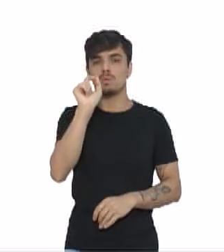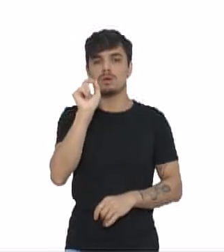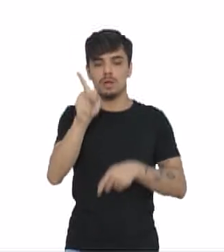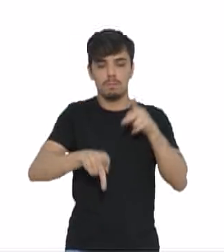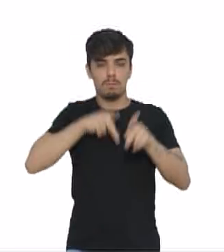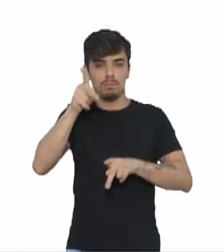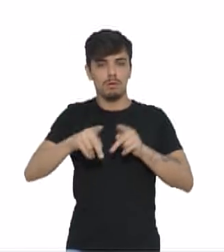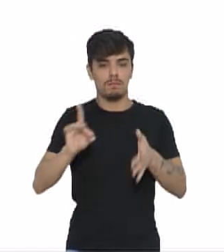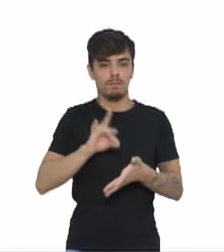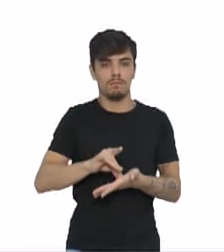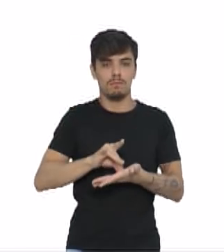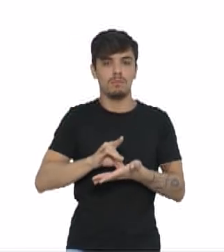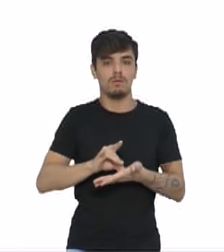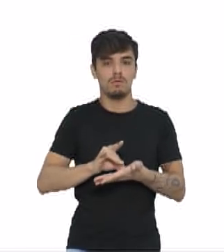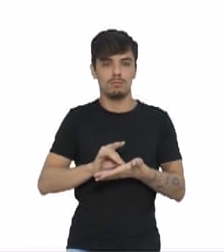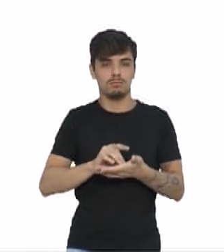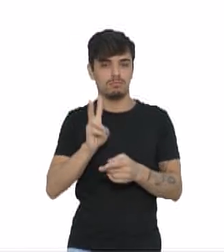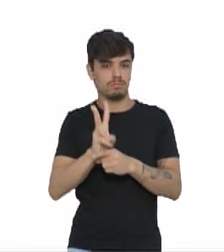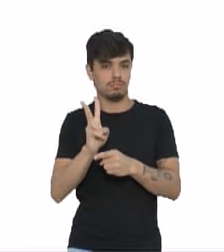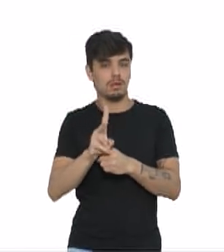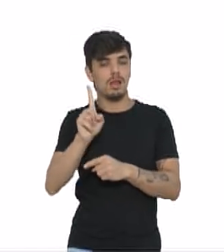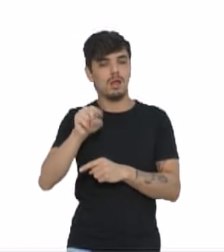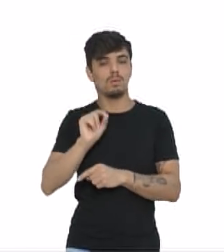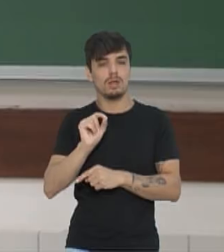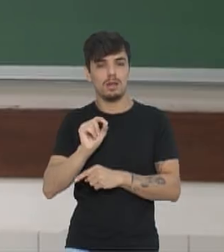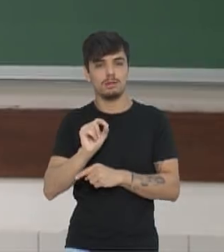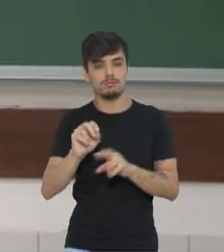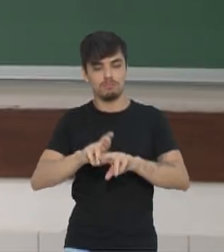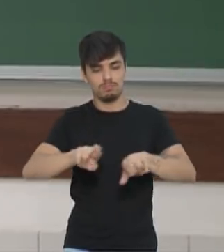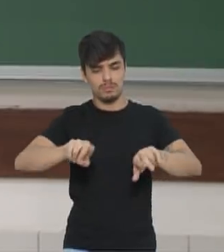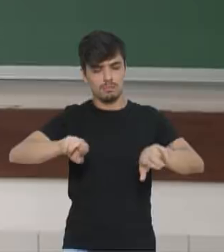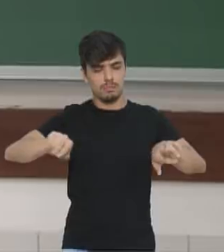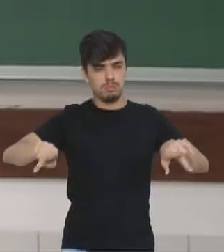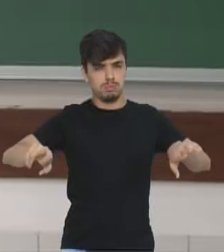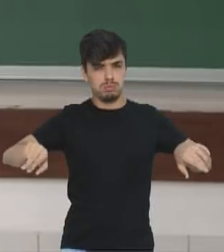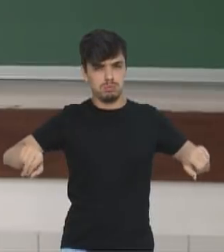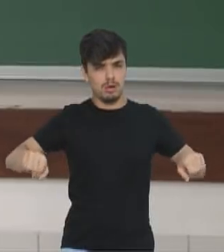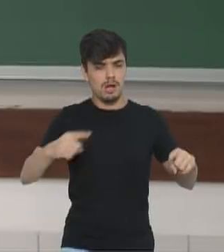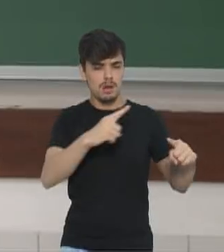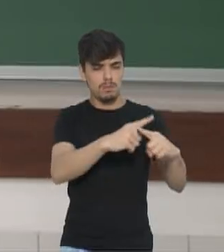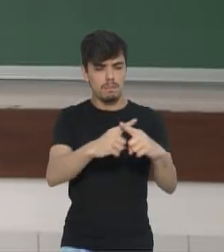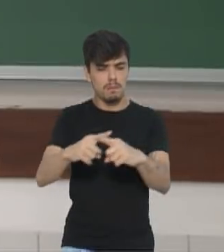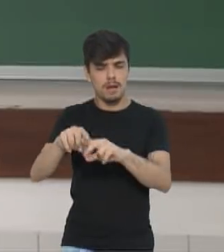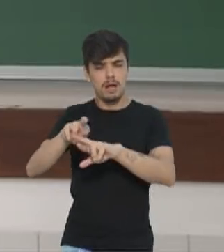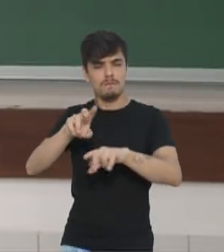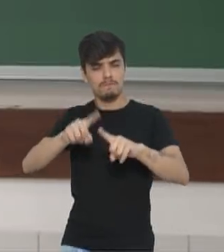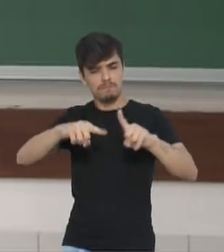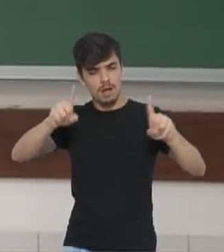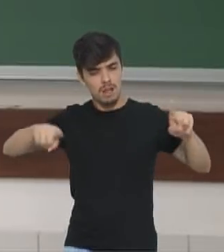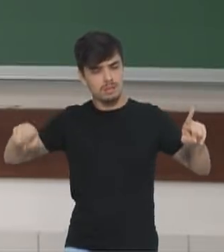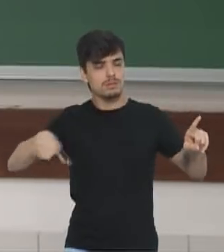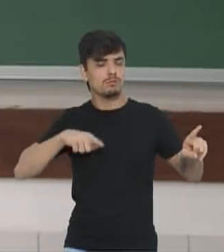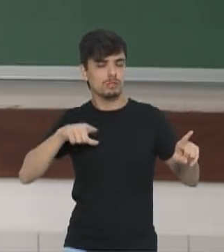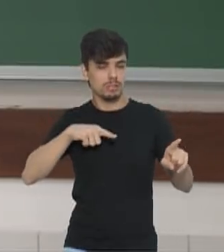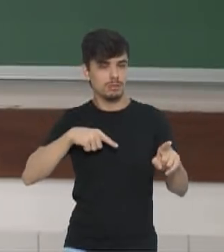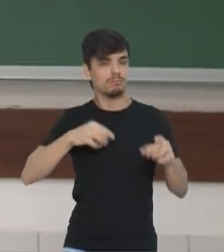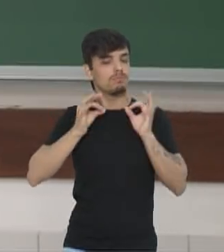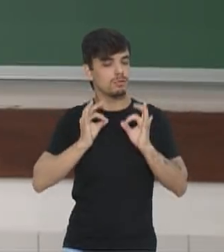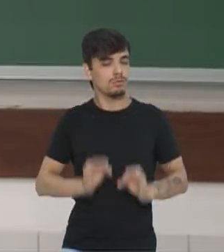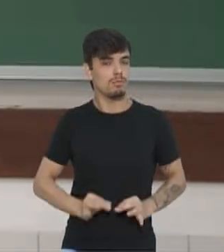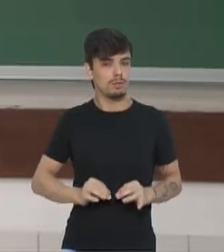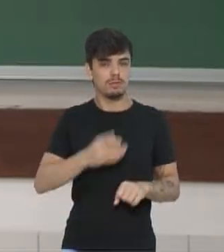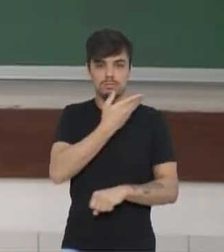povos originários, era justamente a diversidade, a multiplicidade, a variação que eles tinham de